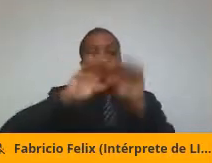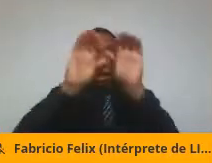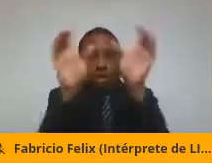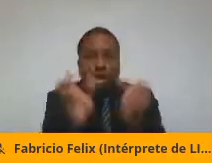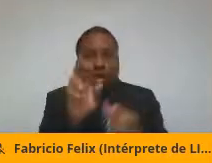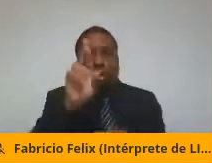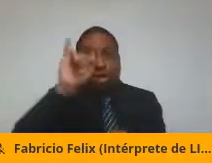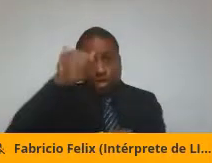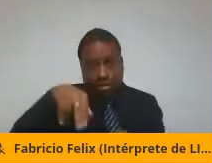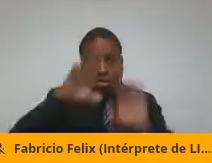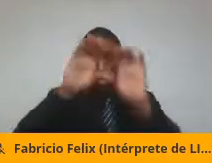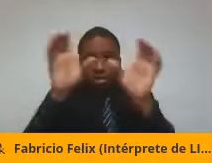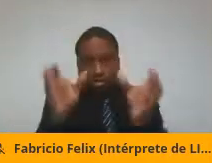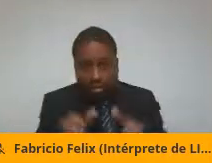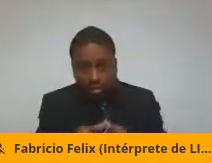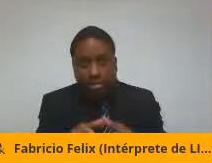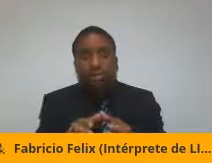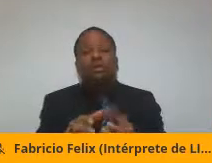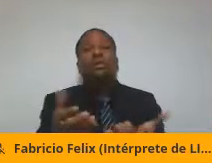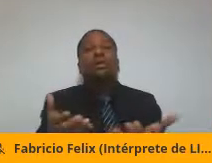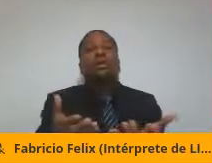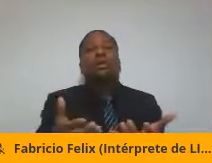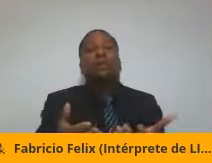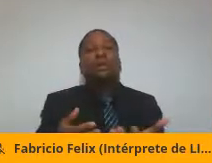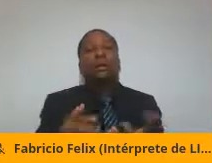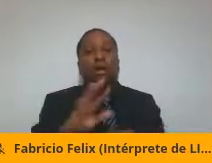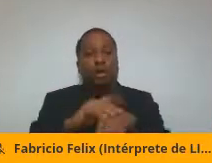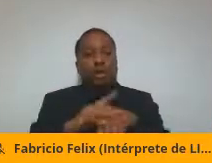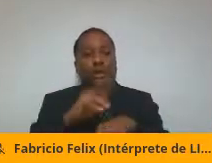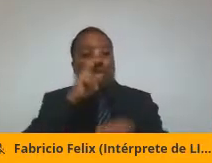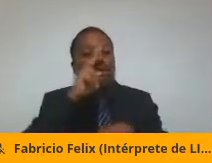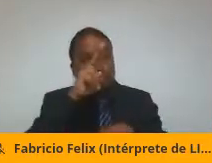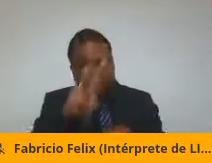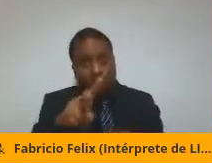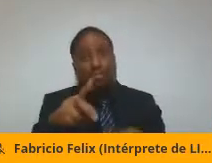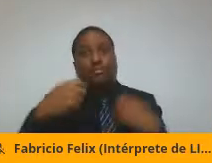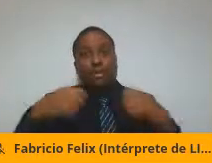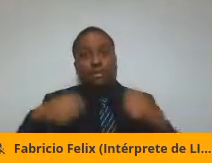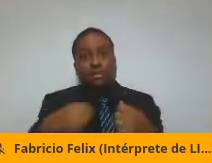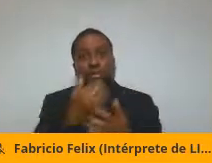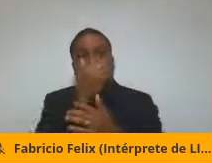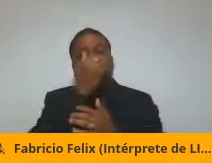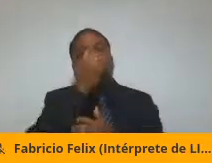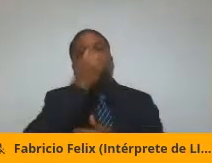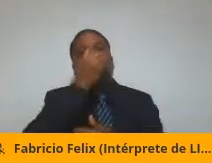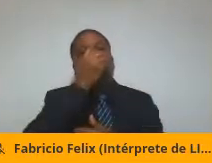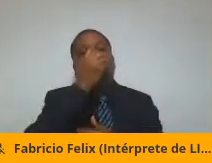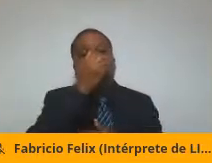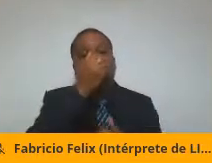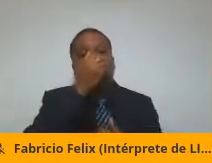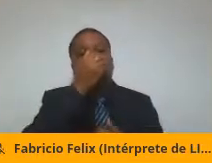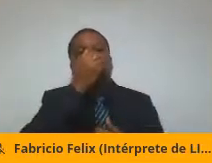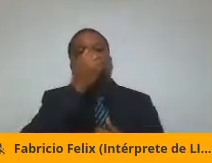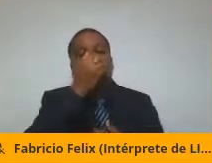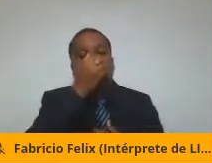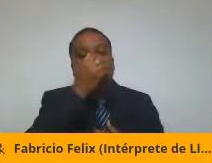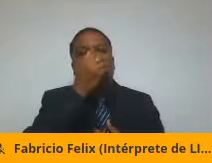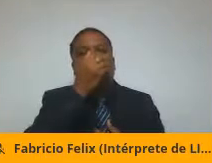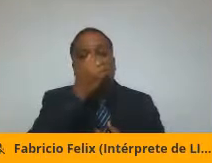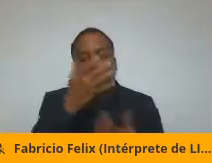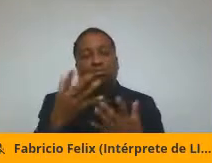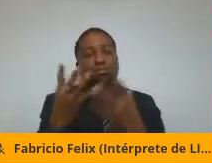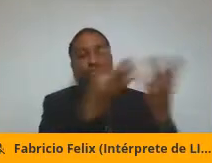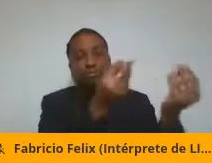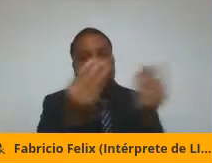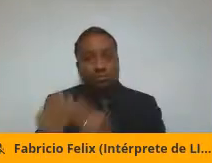graves, da UTI, que muitas vezes precisam de respiratório, precisam de ventilação mecânica, muitas vezes